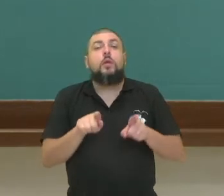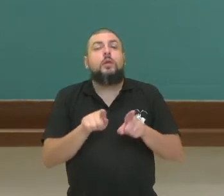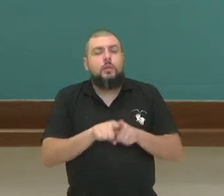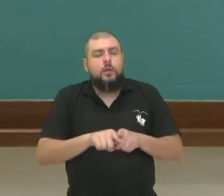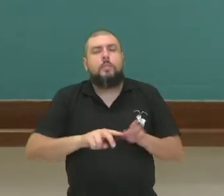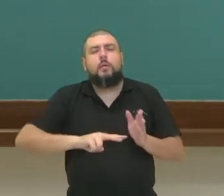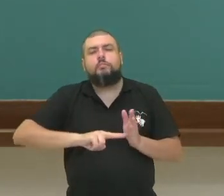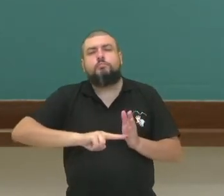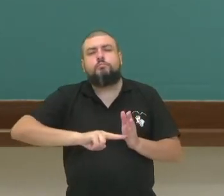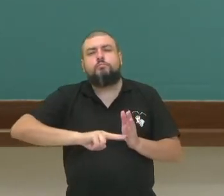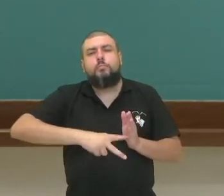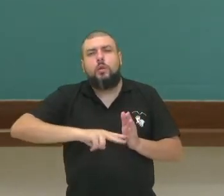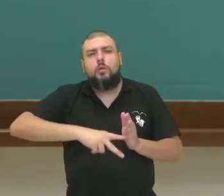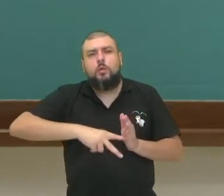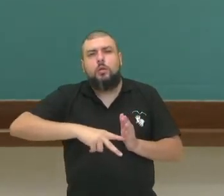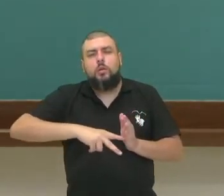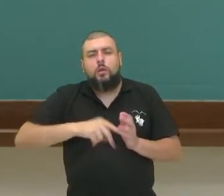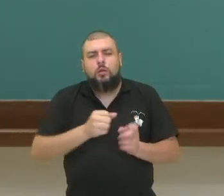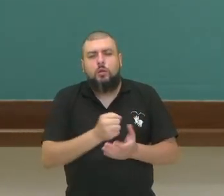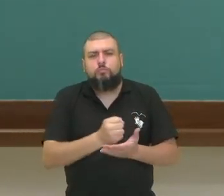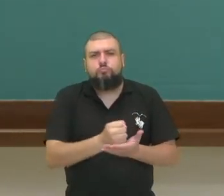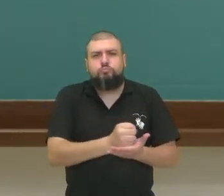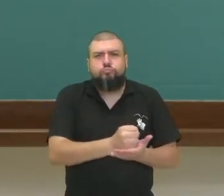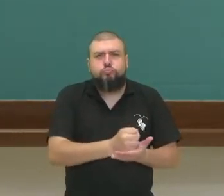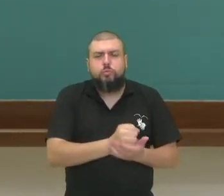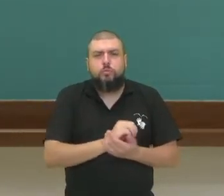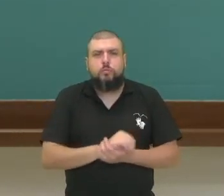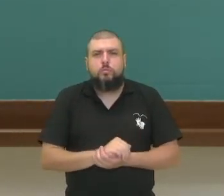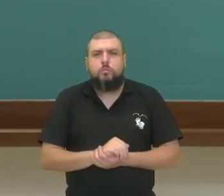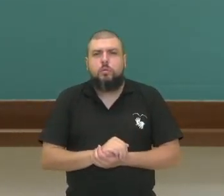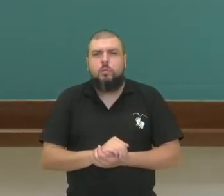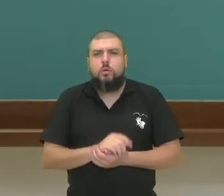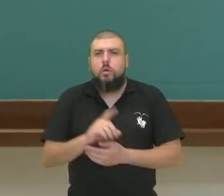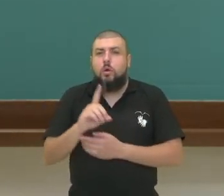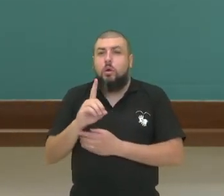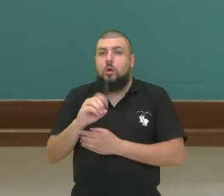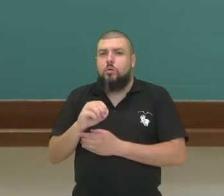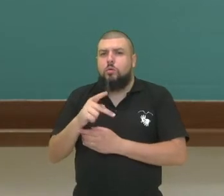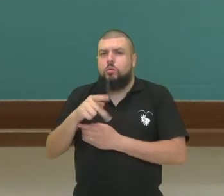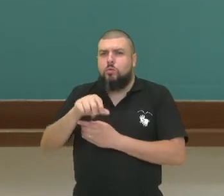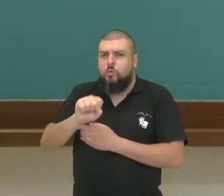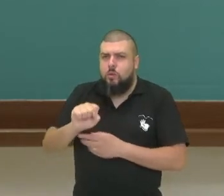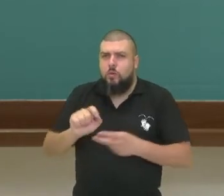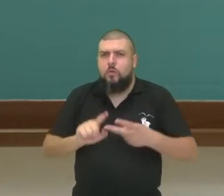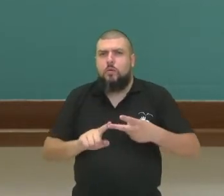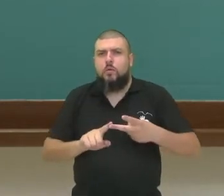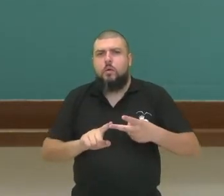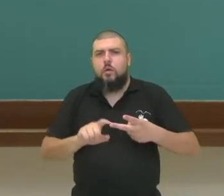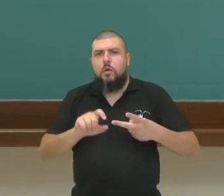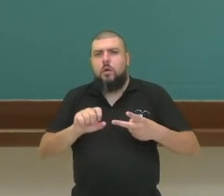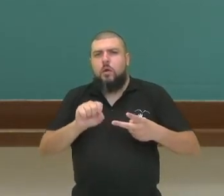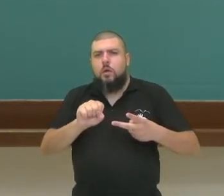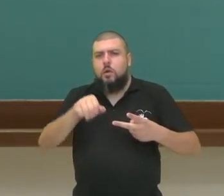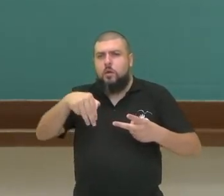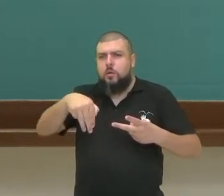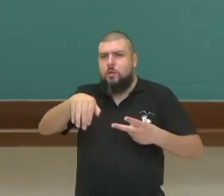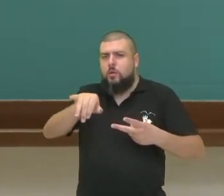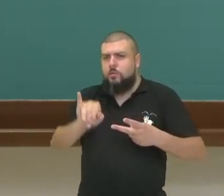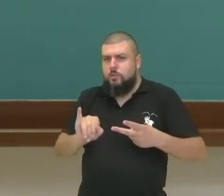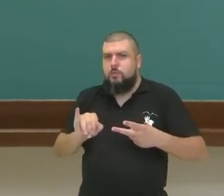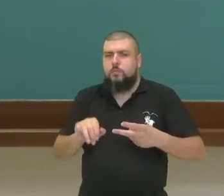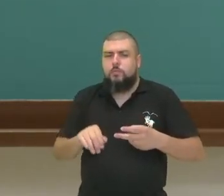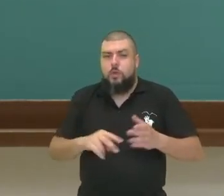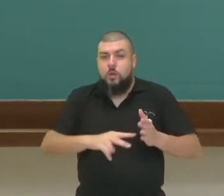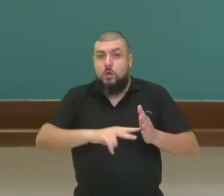à política de repressão. Isso é, o DOPS, o SNI, então os sindicatos estavam sendo controlados. E eles não